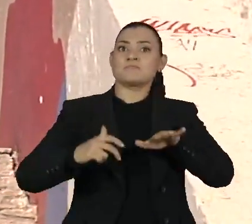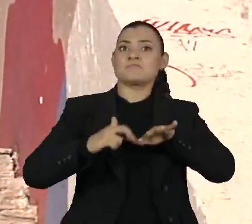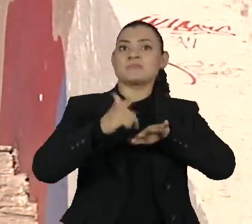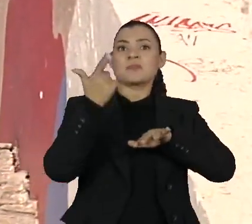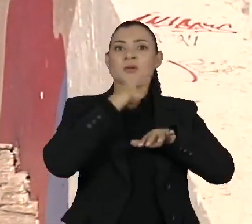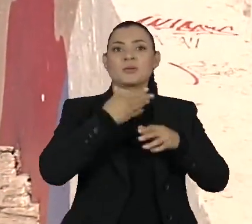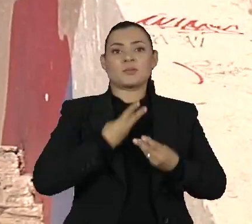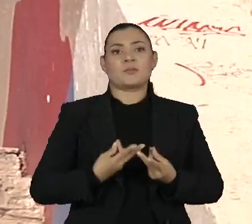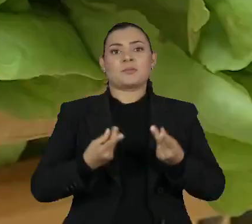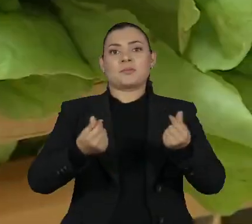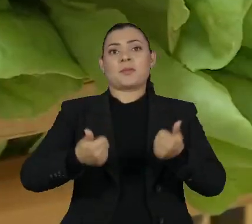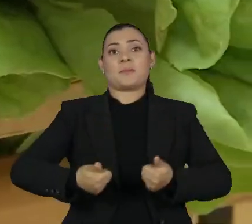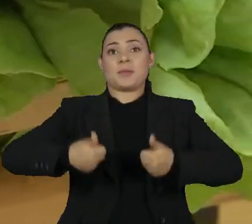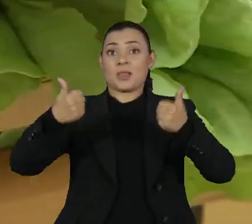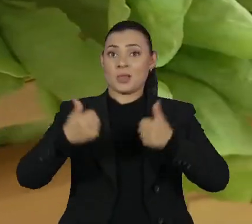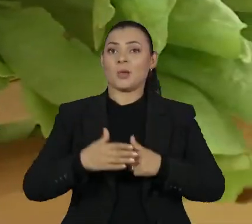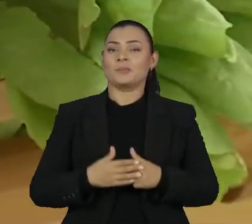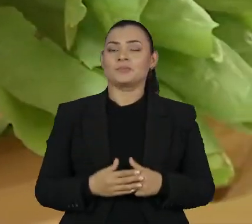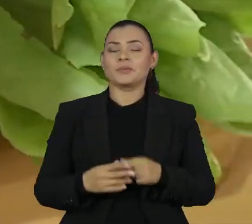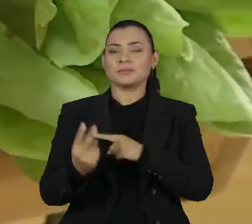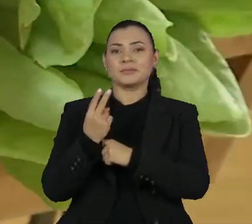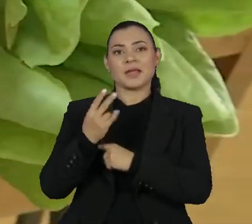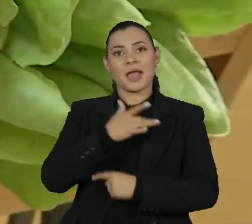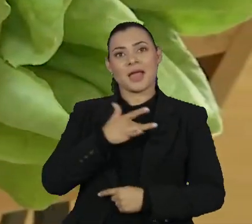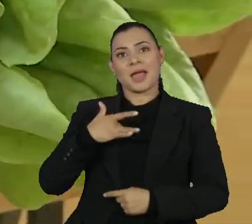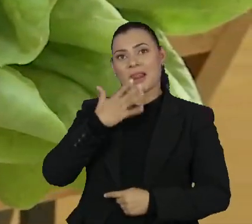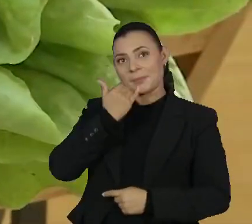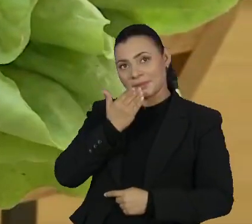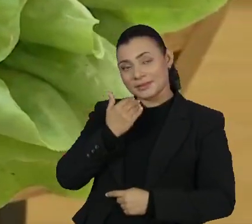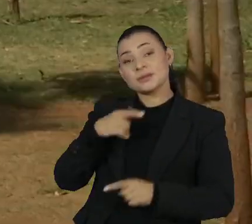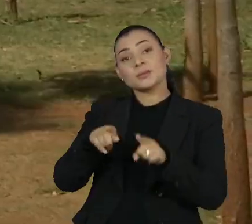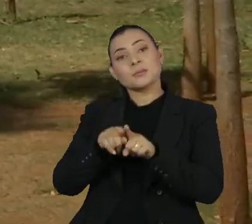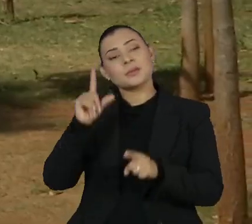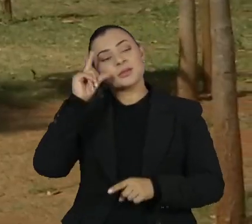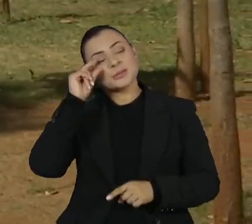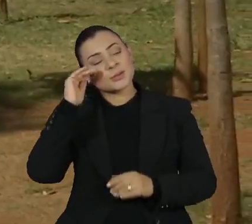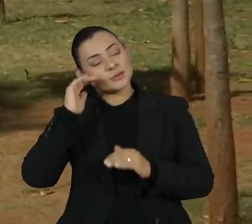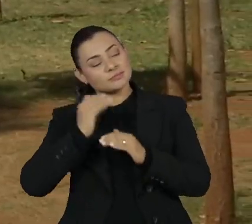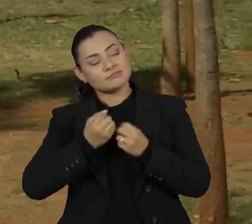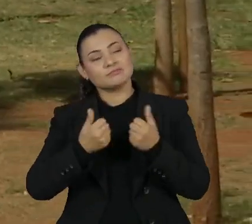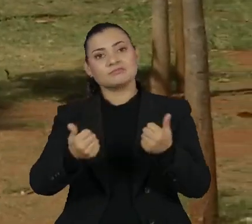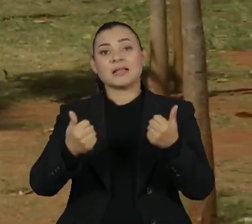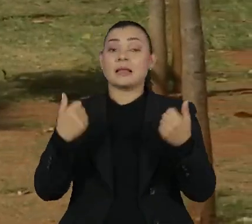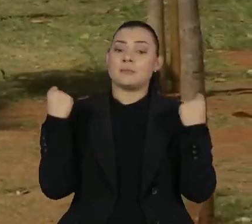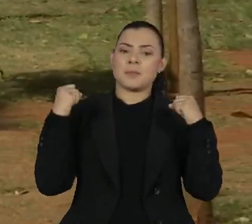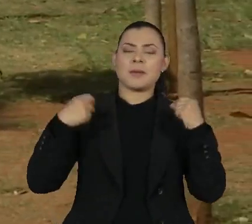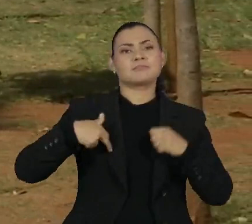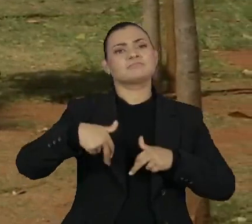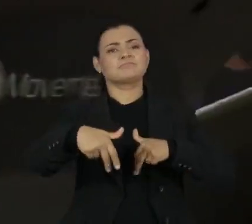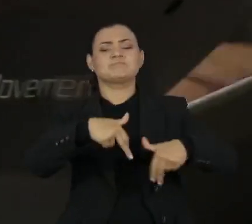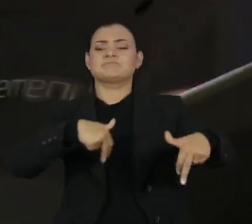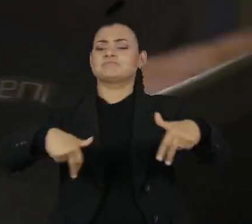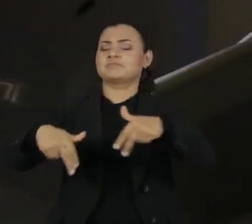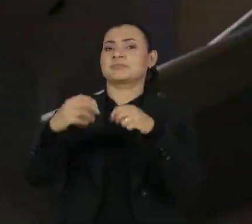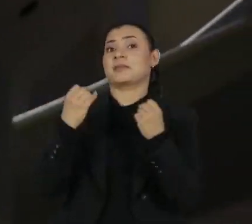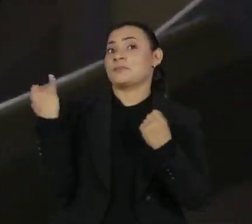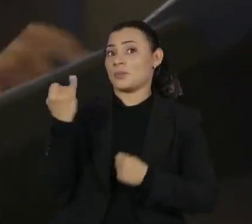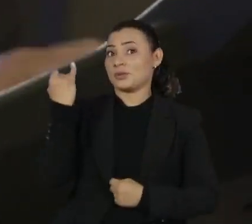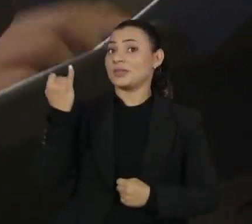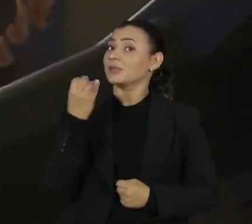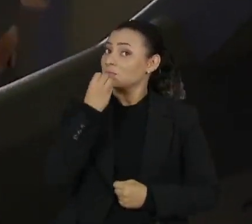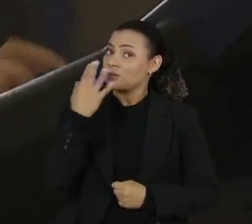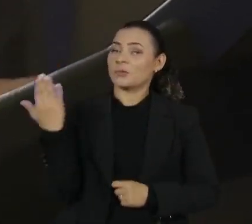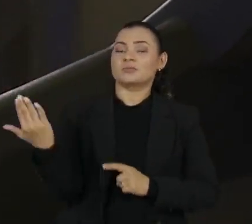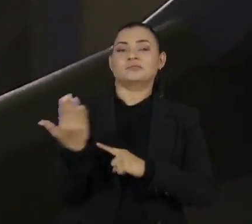melhorar a qualidade de vida cuidar da alimentação dos sono e se movimentar sempre que possível também são tarefas